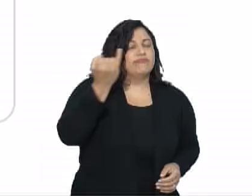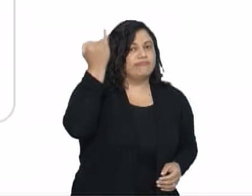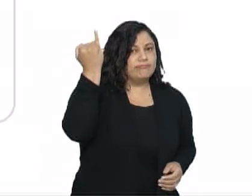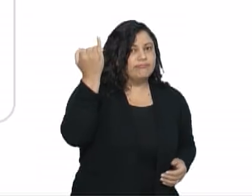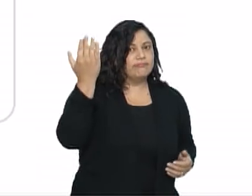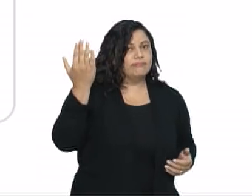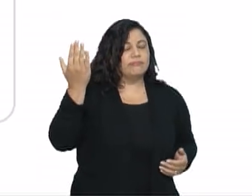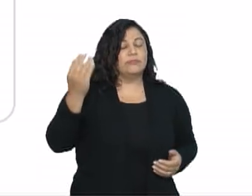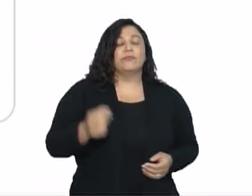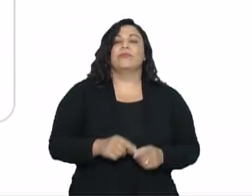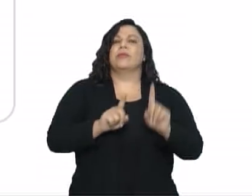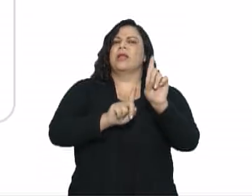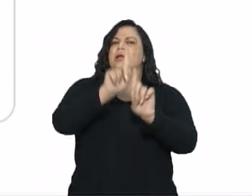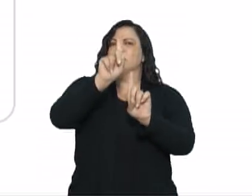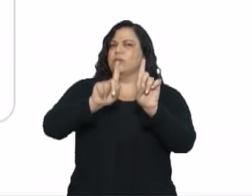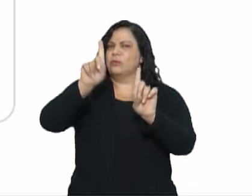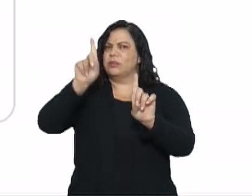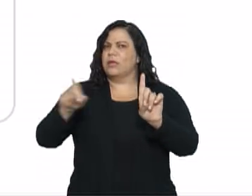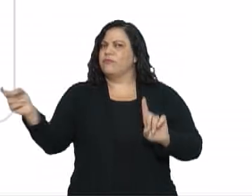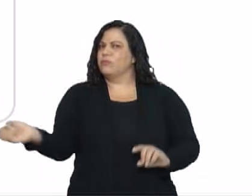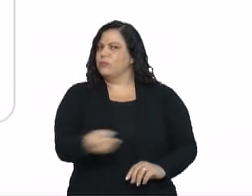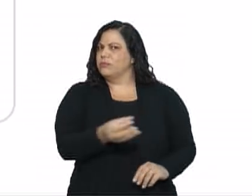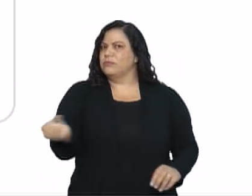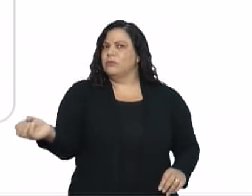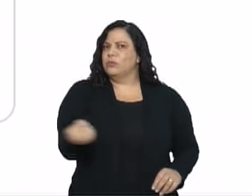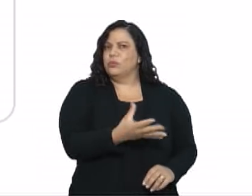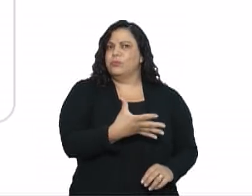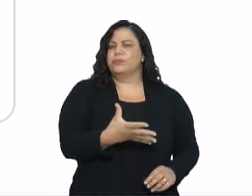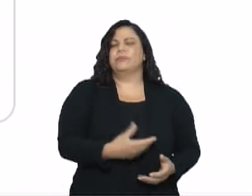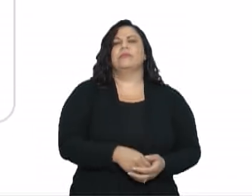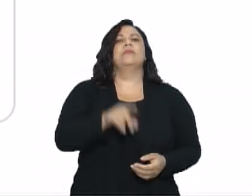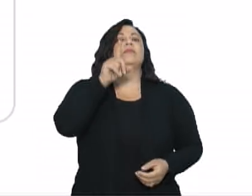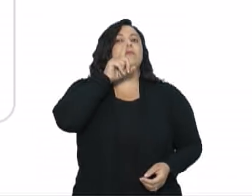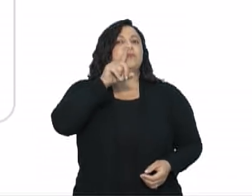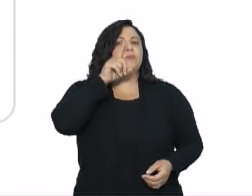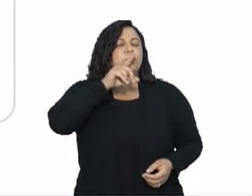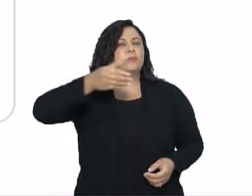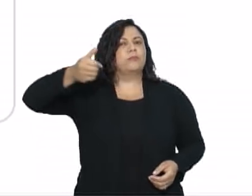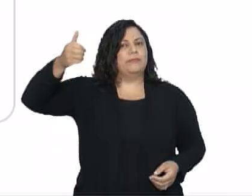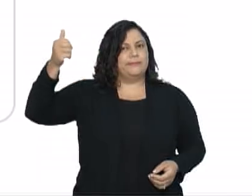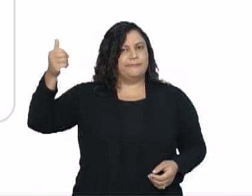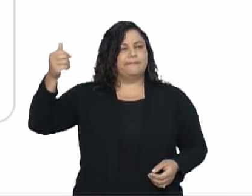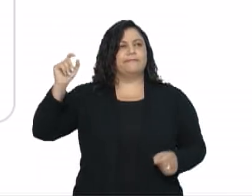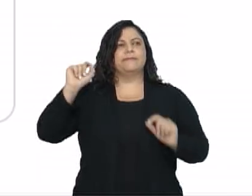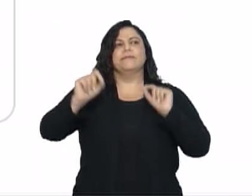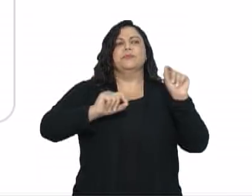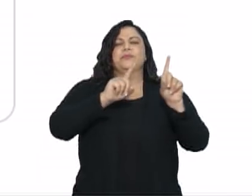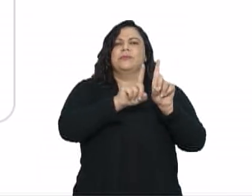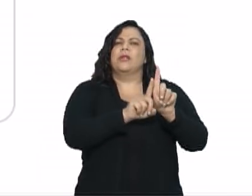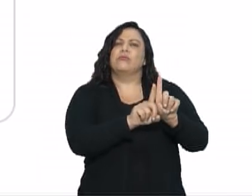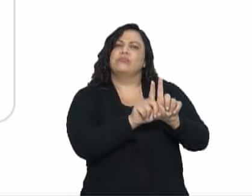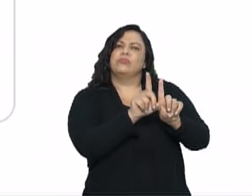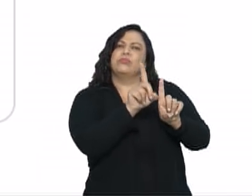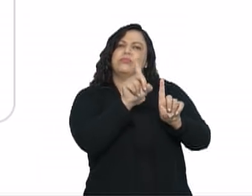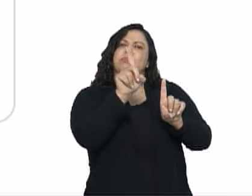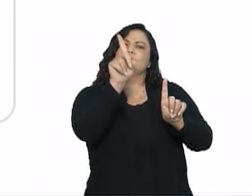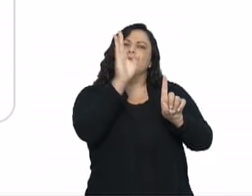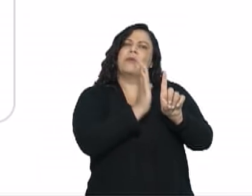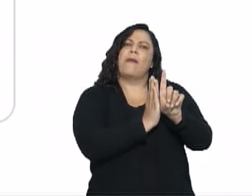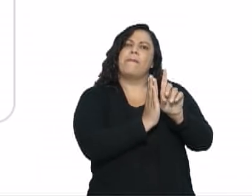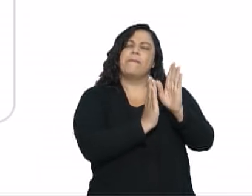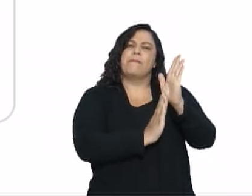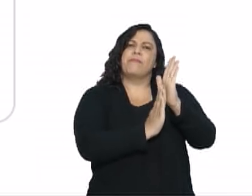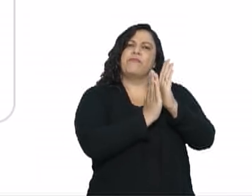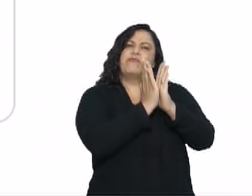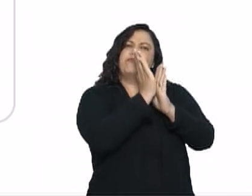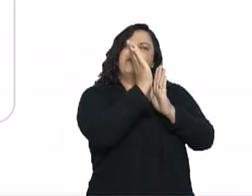extremamente atualizado. Estados Unidos. Olha como é que era a renda per capita dos Estados Unidos. Subindo, subindo, subindo, subindo,